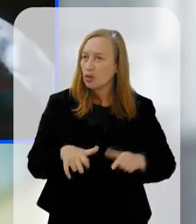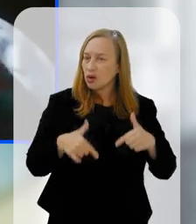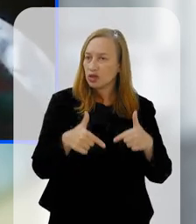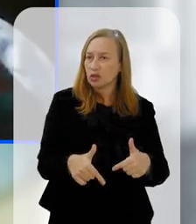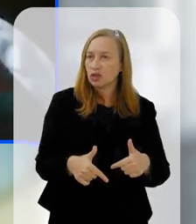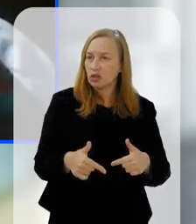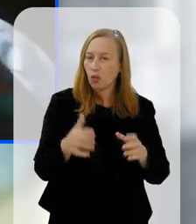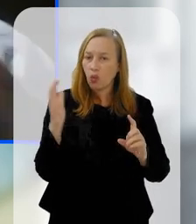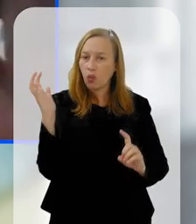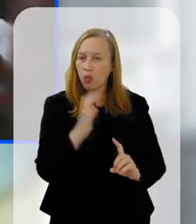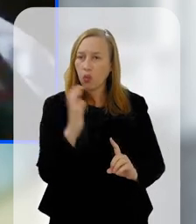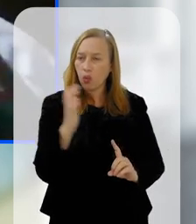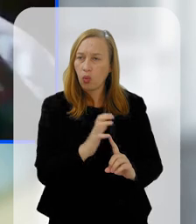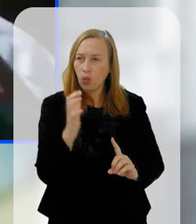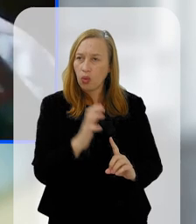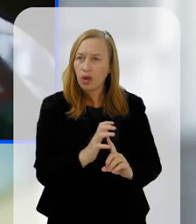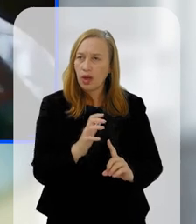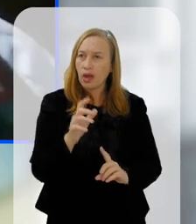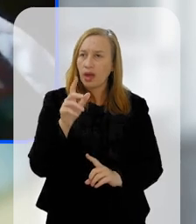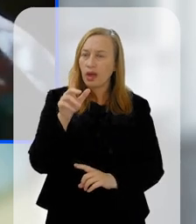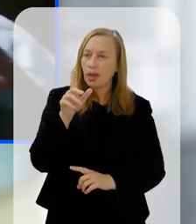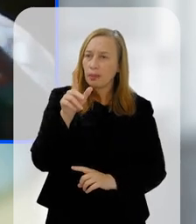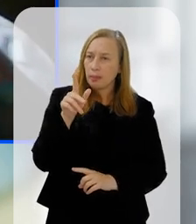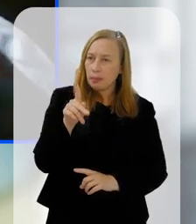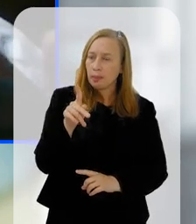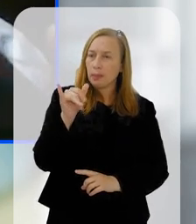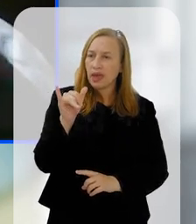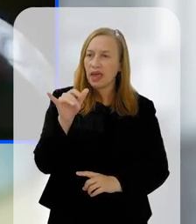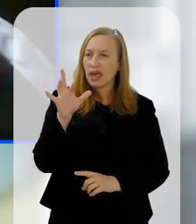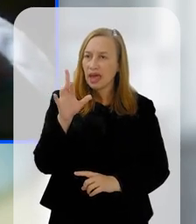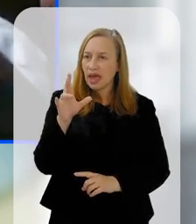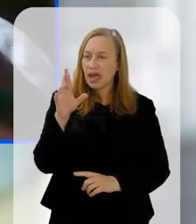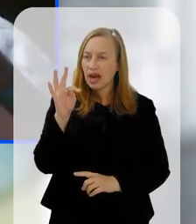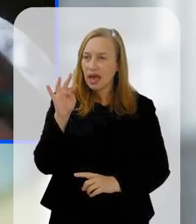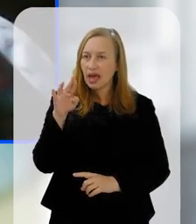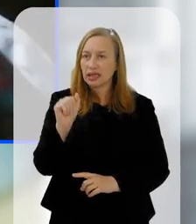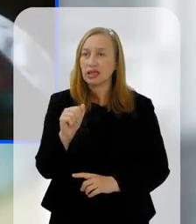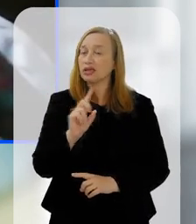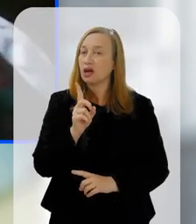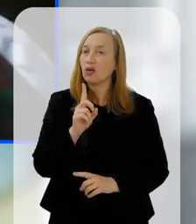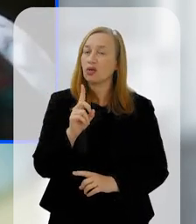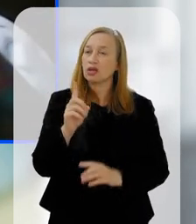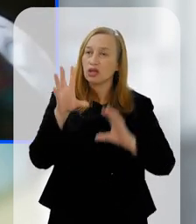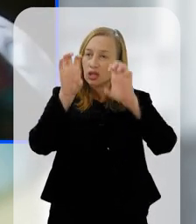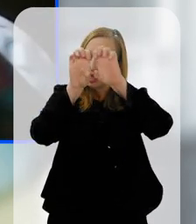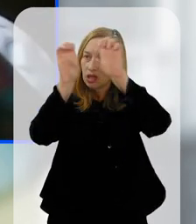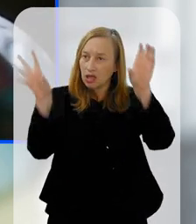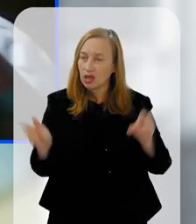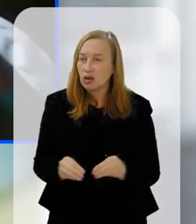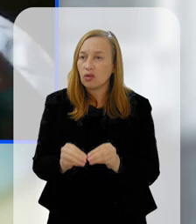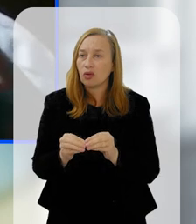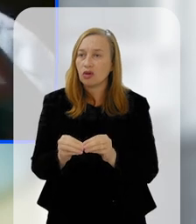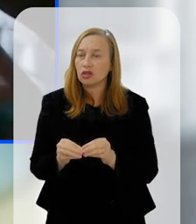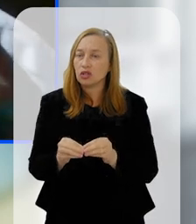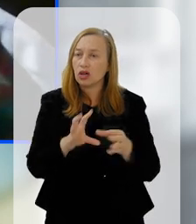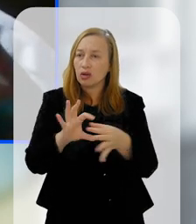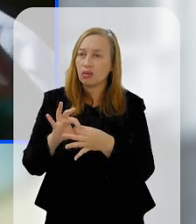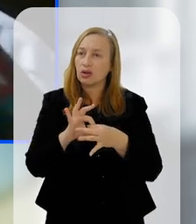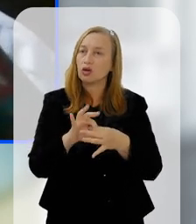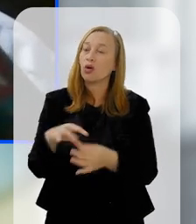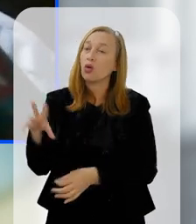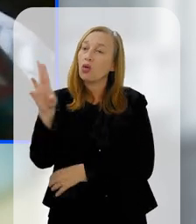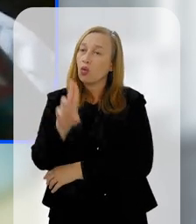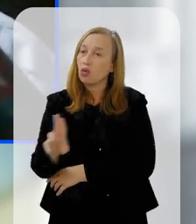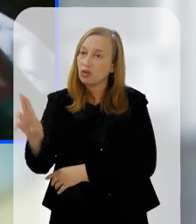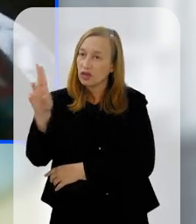as operações Boi Pirata e com a repressão. Nós fizemos o zoneamento econômico e ecológico da Amazônia com 11